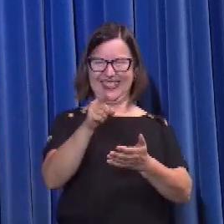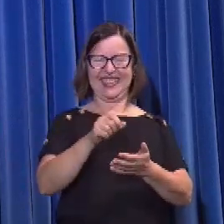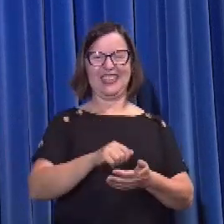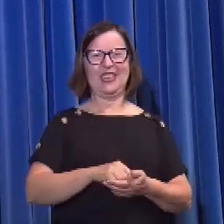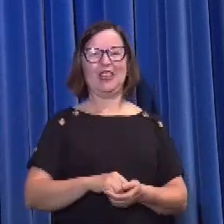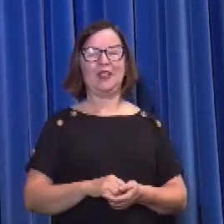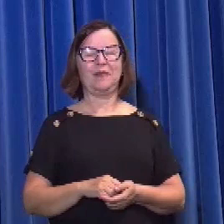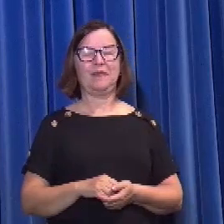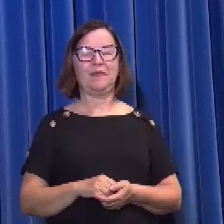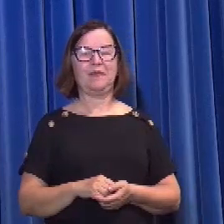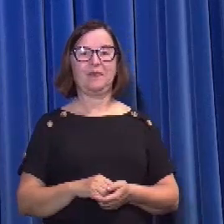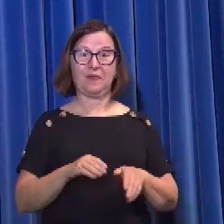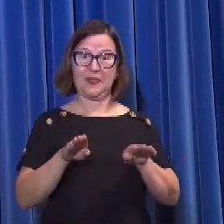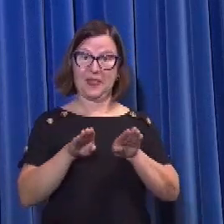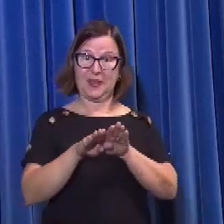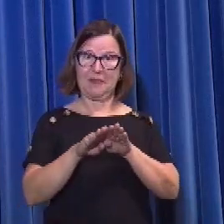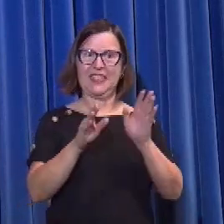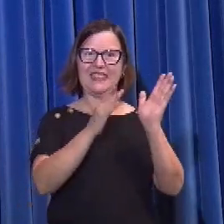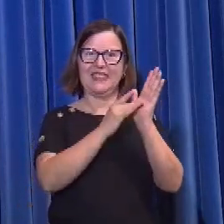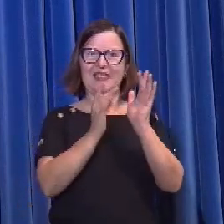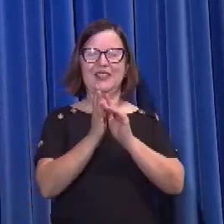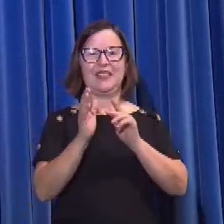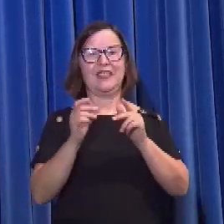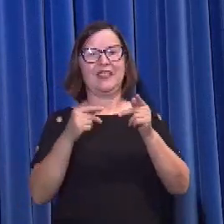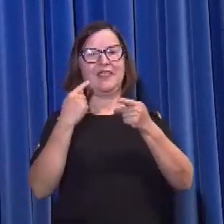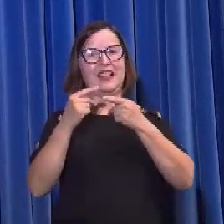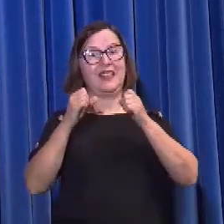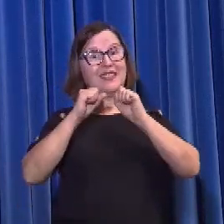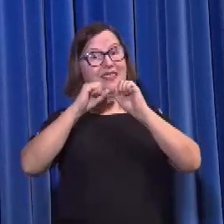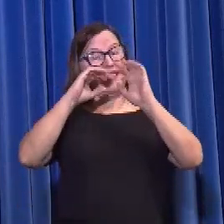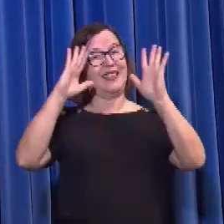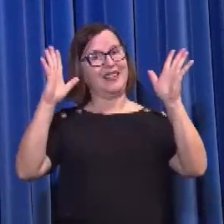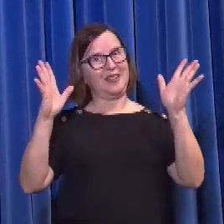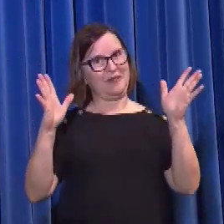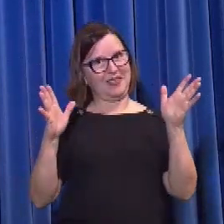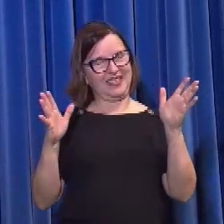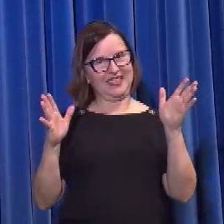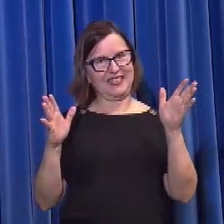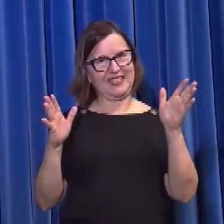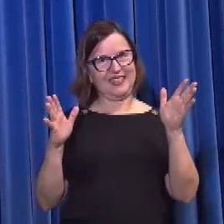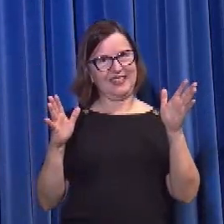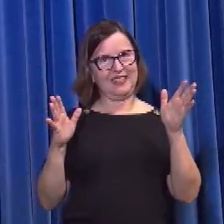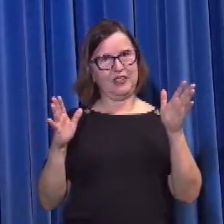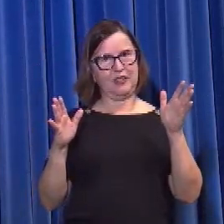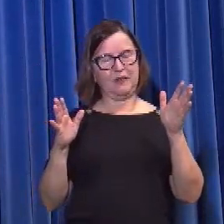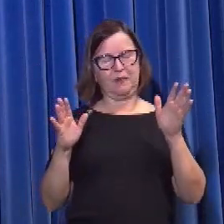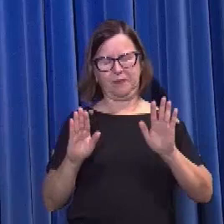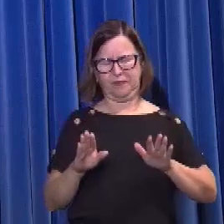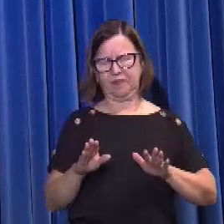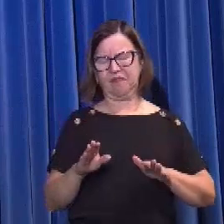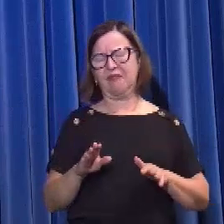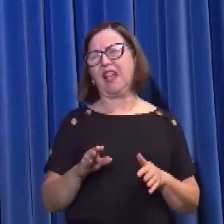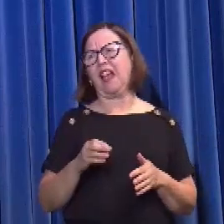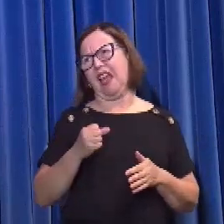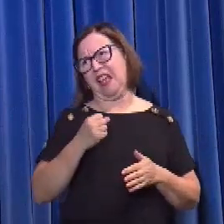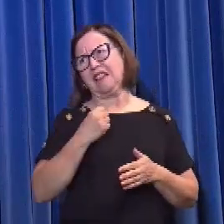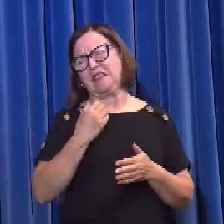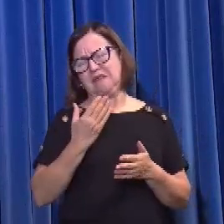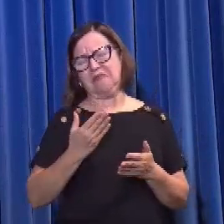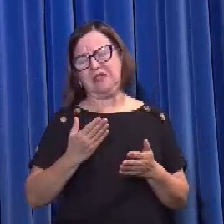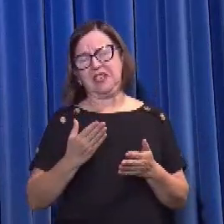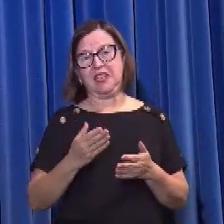Por um outro lado, Jesus fala claramente para o quê? Tudo bem, Fernando. Você acabou de dizer